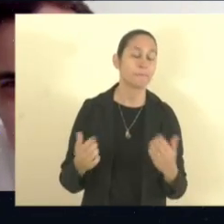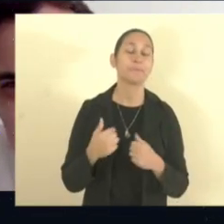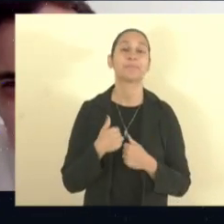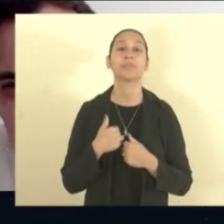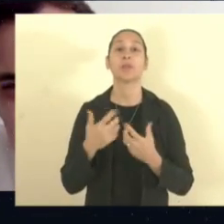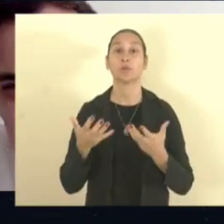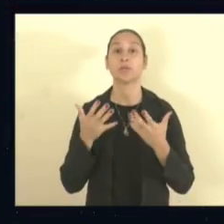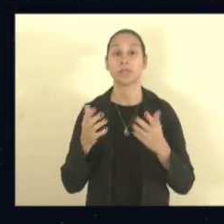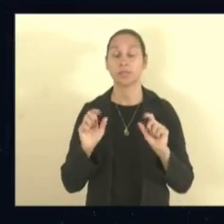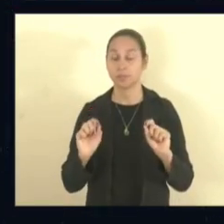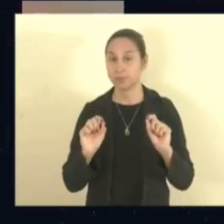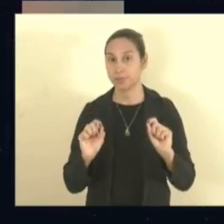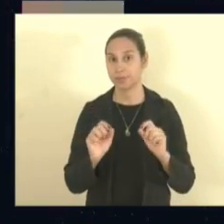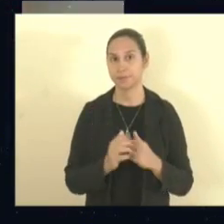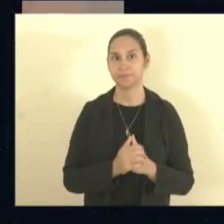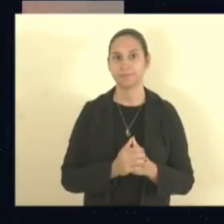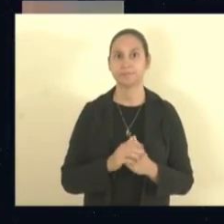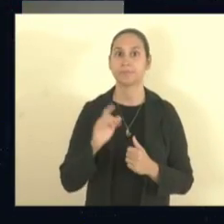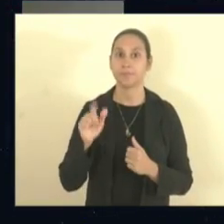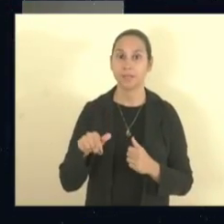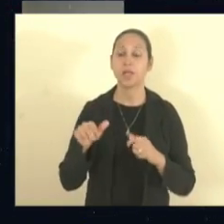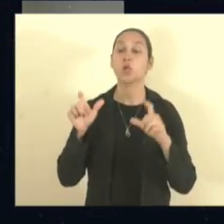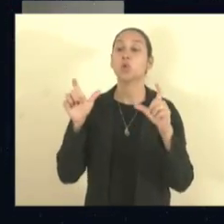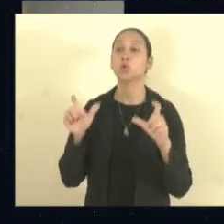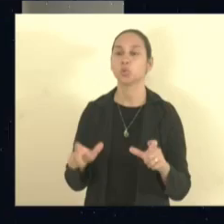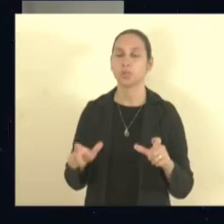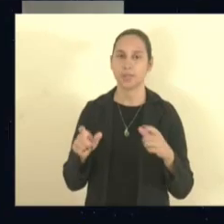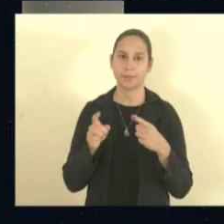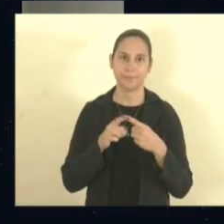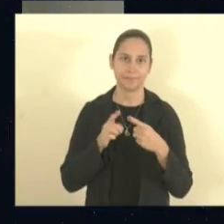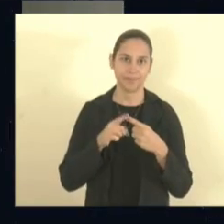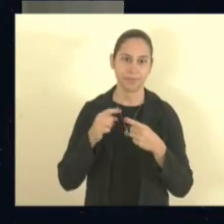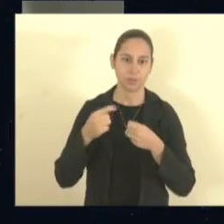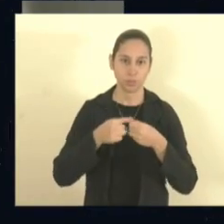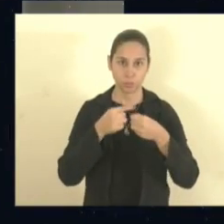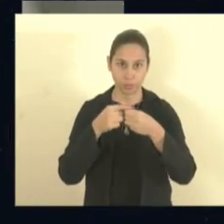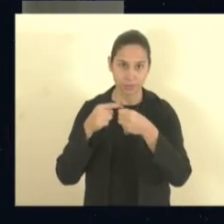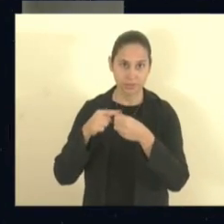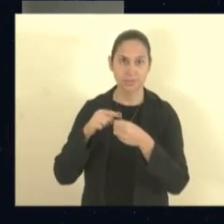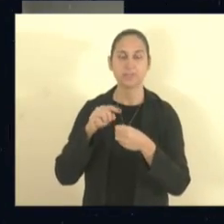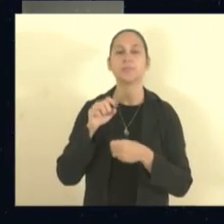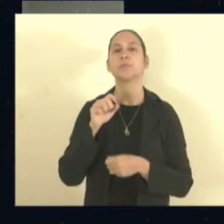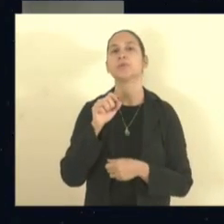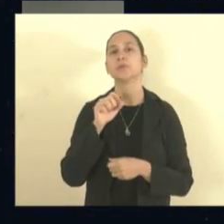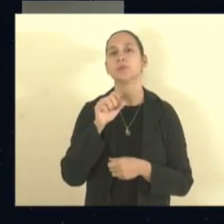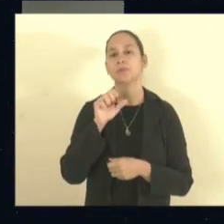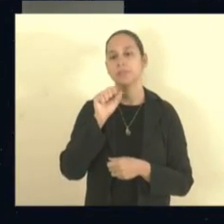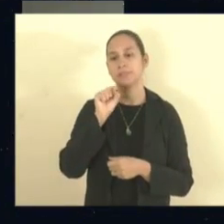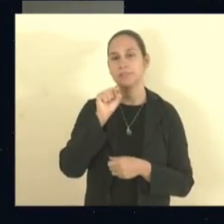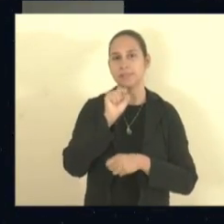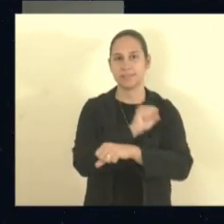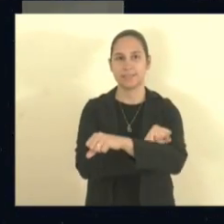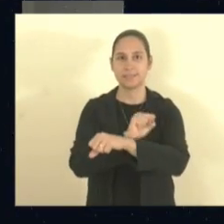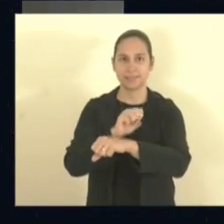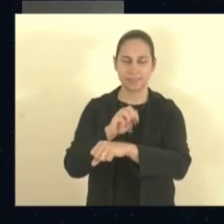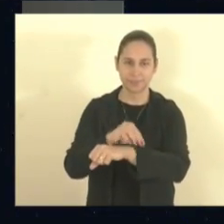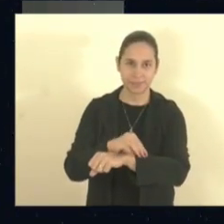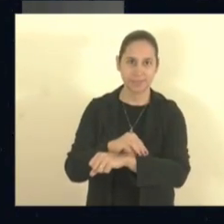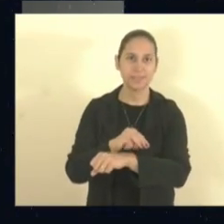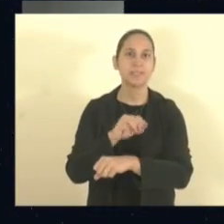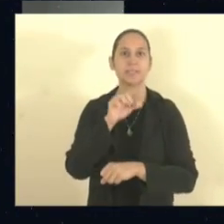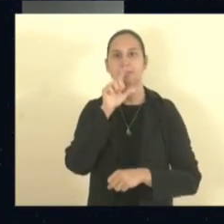primeiro de dizer que seriam os contornos dos municípios de Santa Maria e Santa Leopoldina e